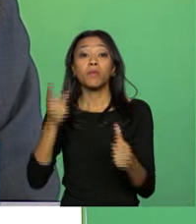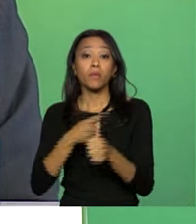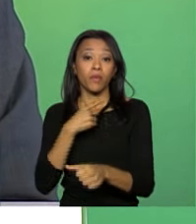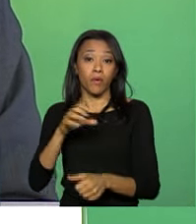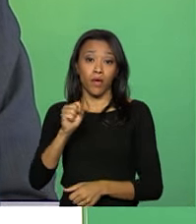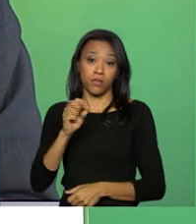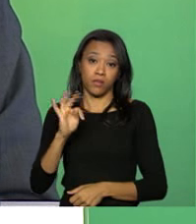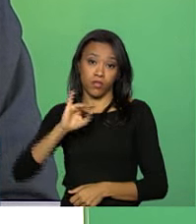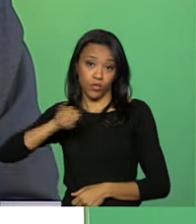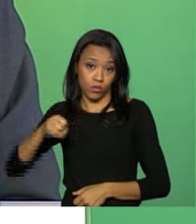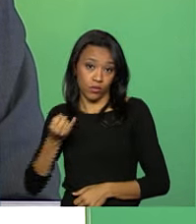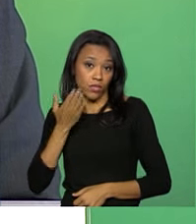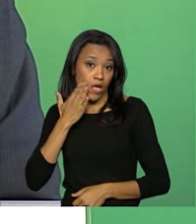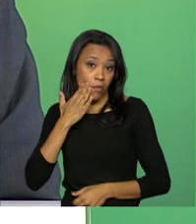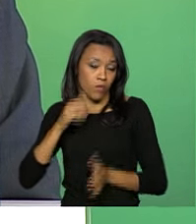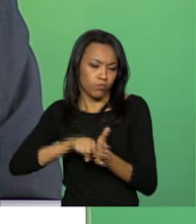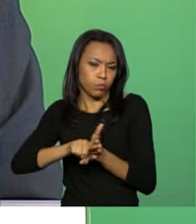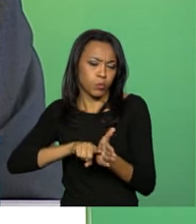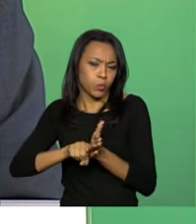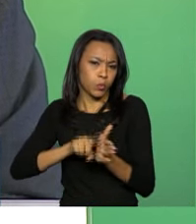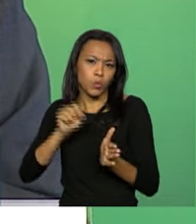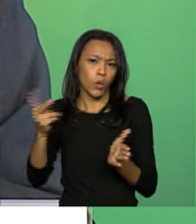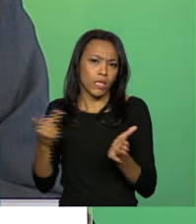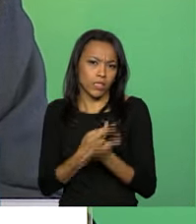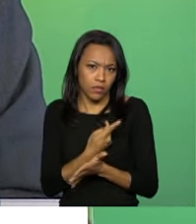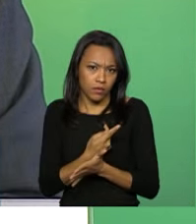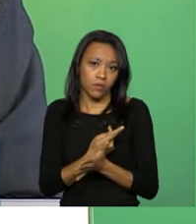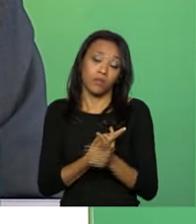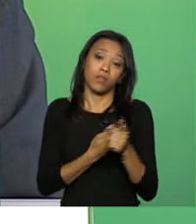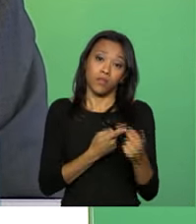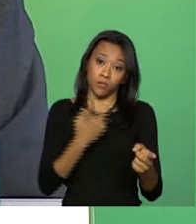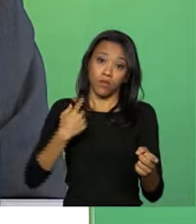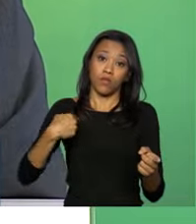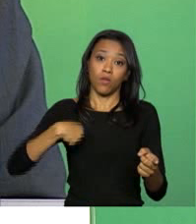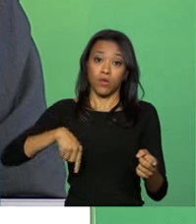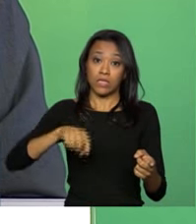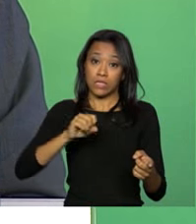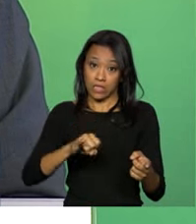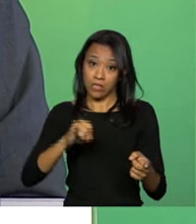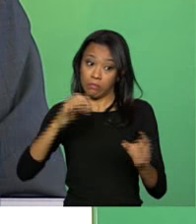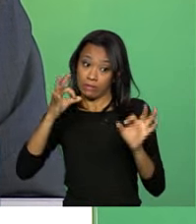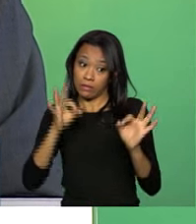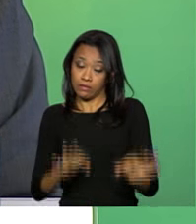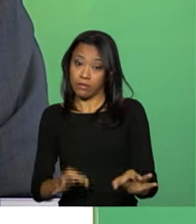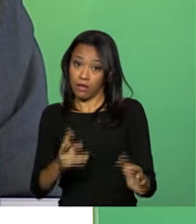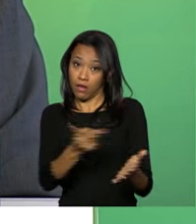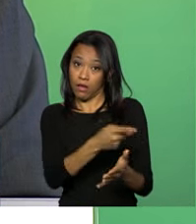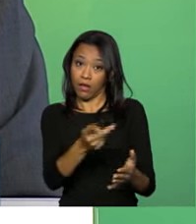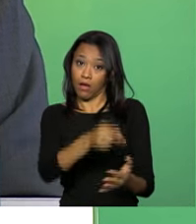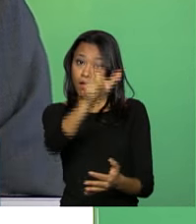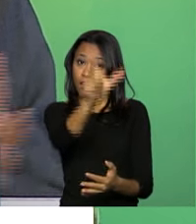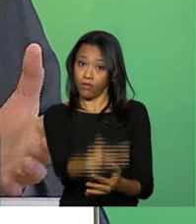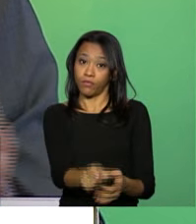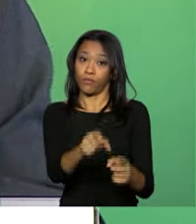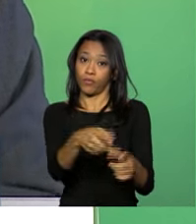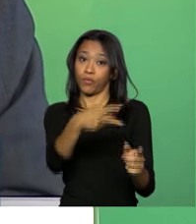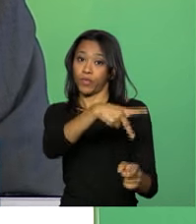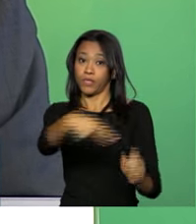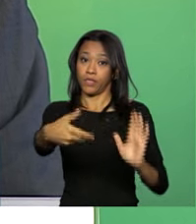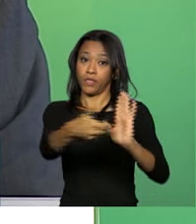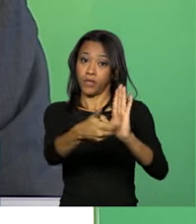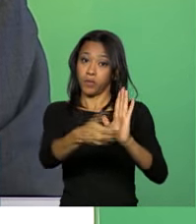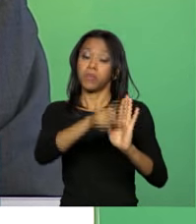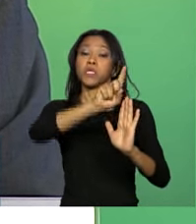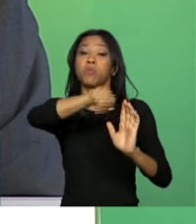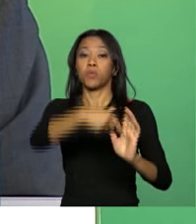e felizmente estamos uma democracia se acatada terá o presidente Eduardo Cunha todo amplo direito